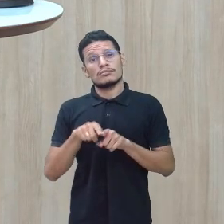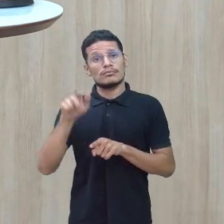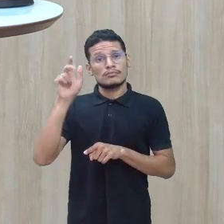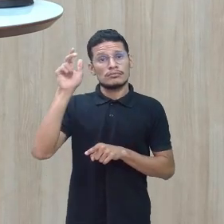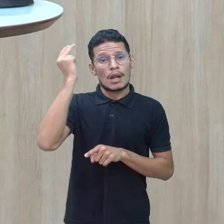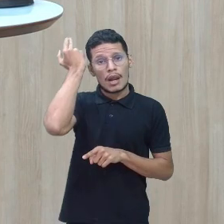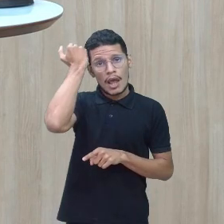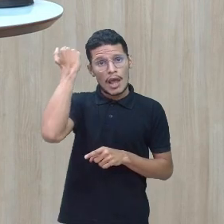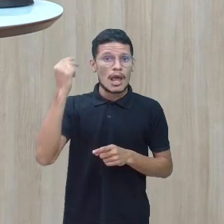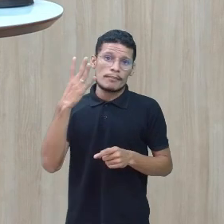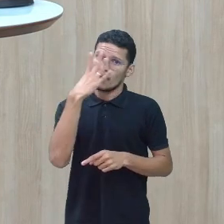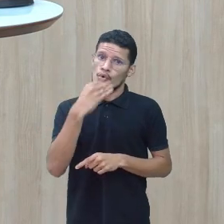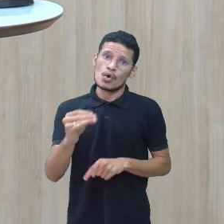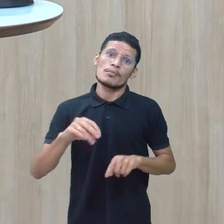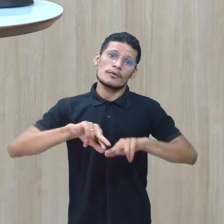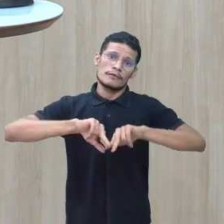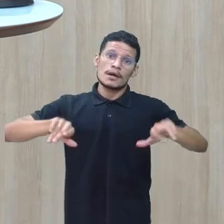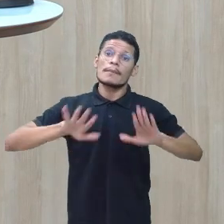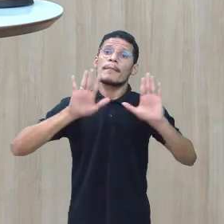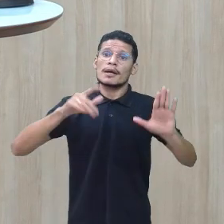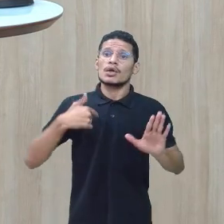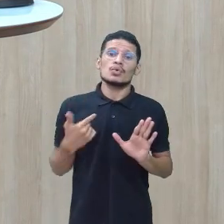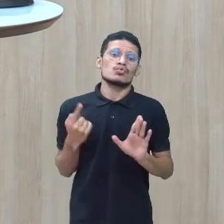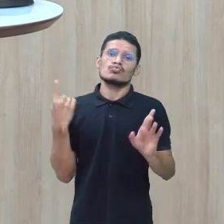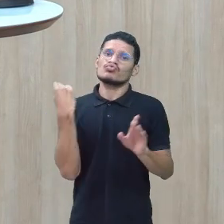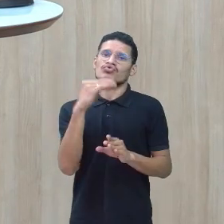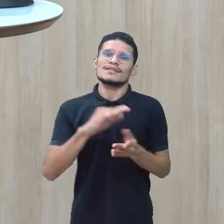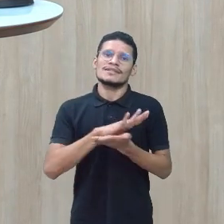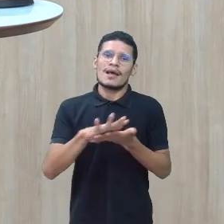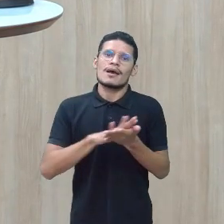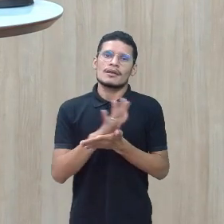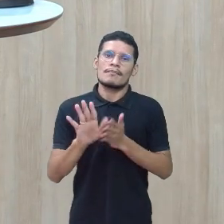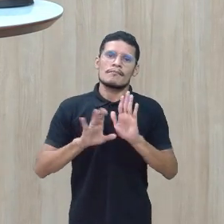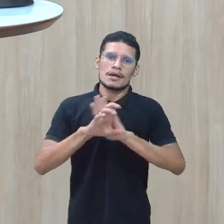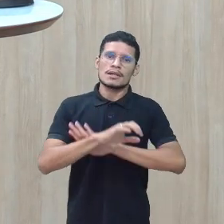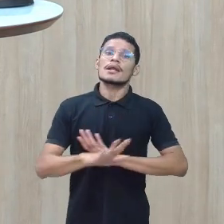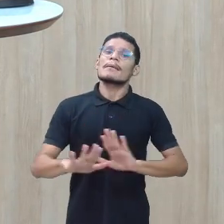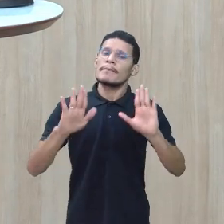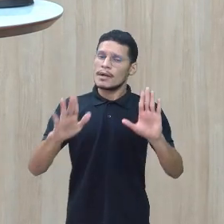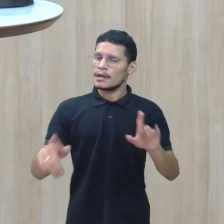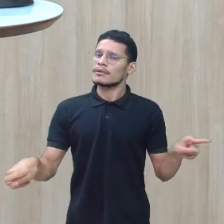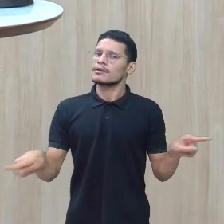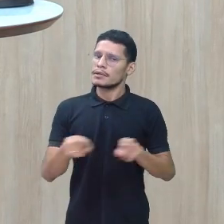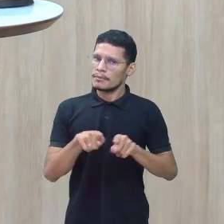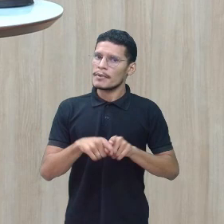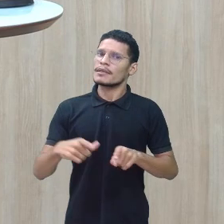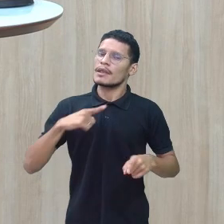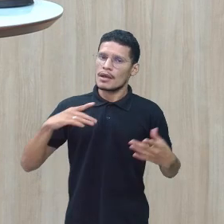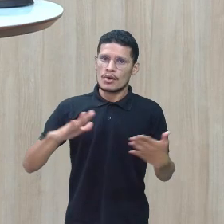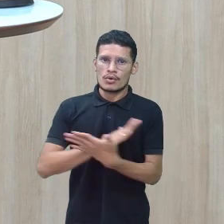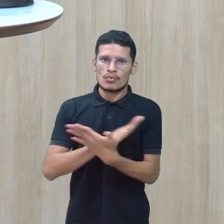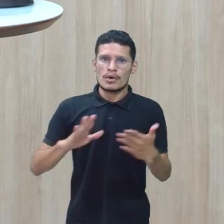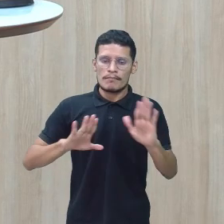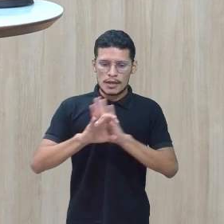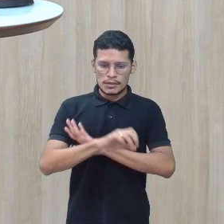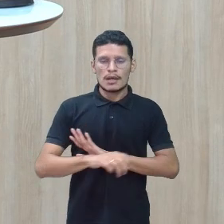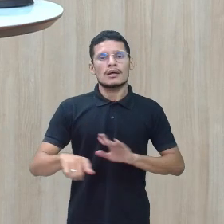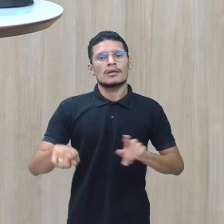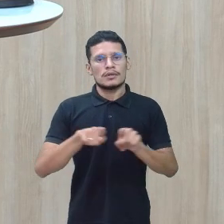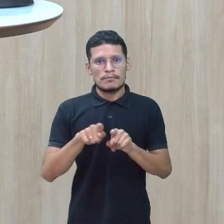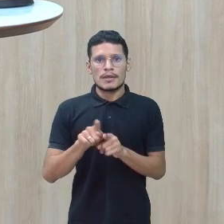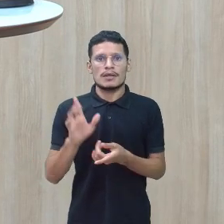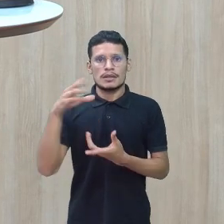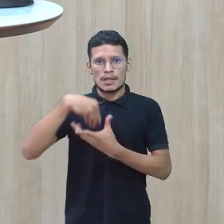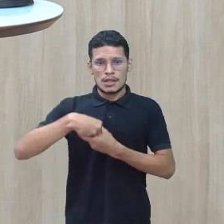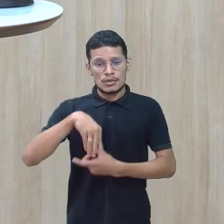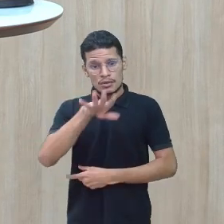aqui eu não coloquei também as bactérias e os seres decompositores, mas também existem as bactérias e os seres